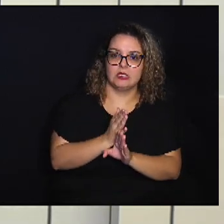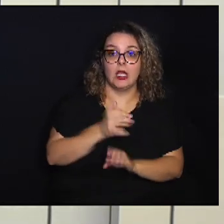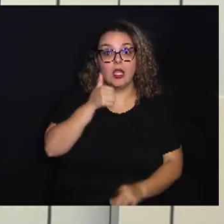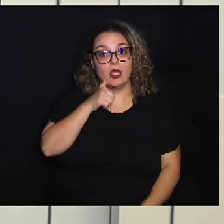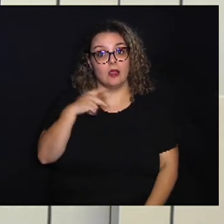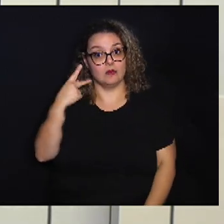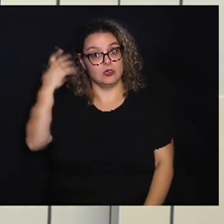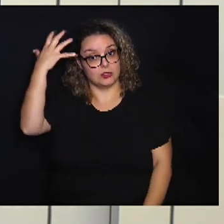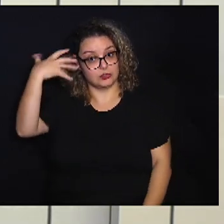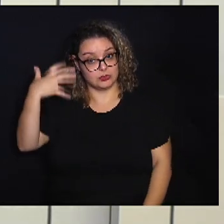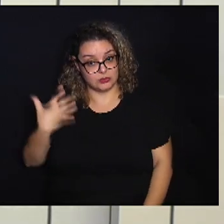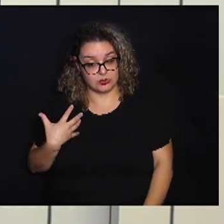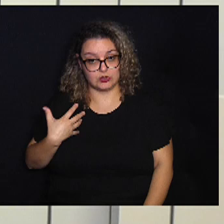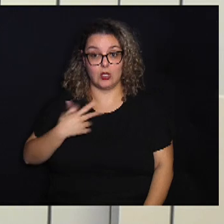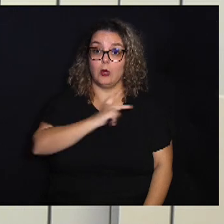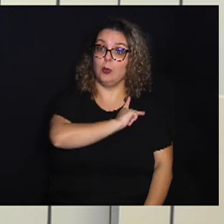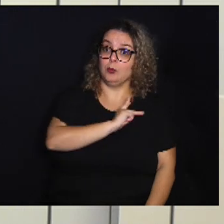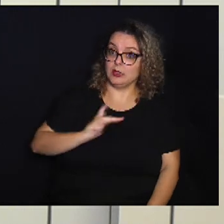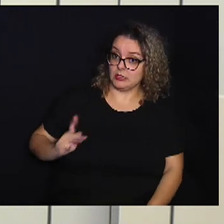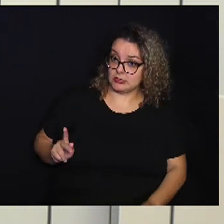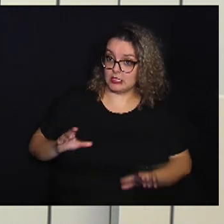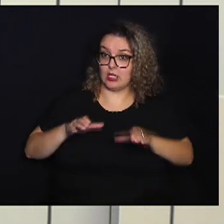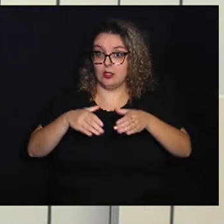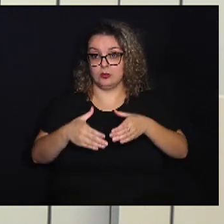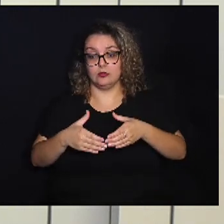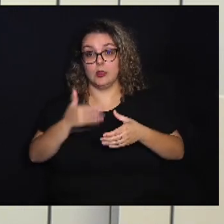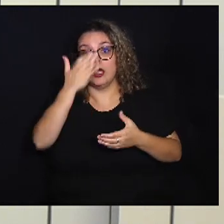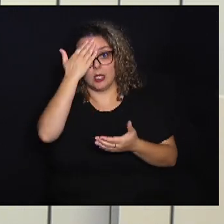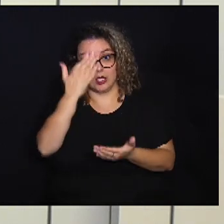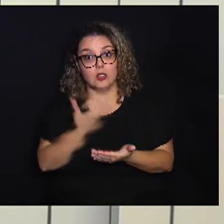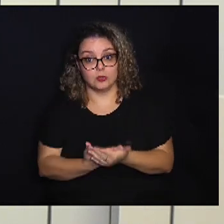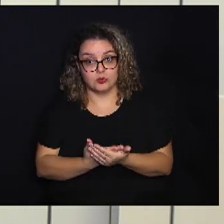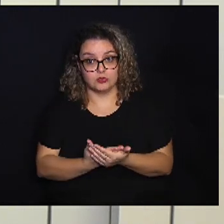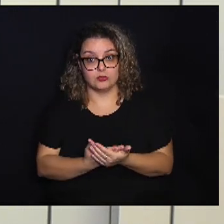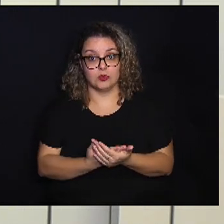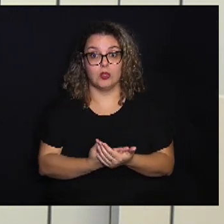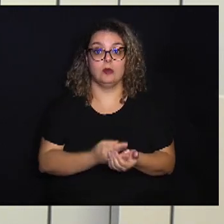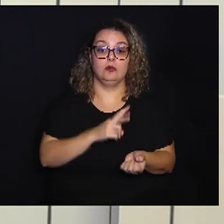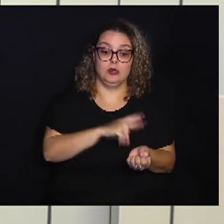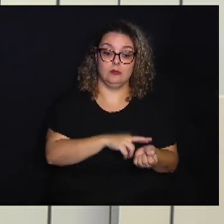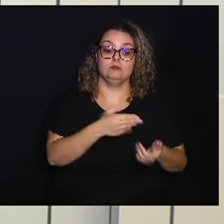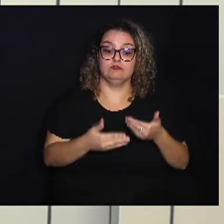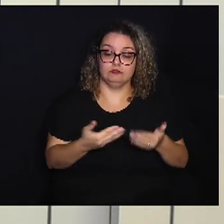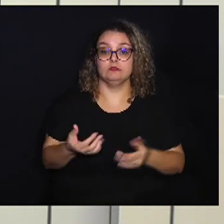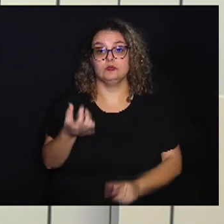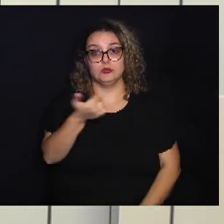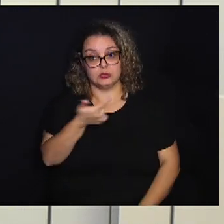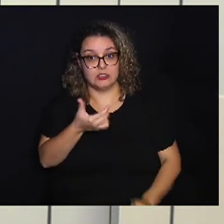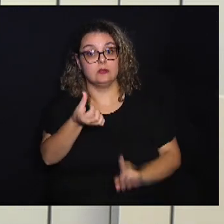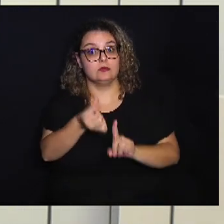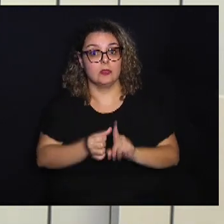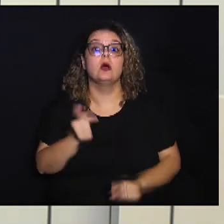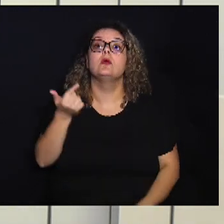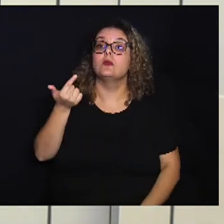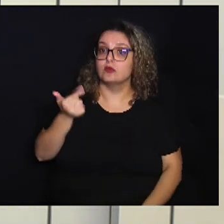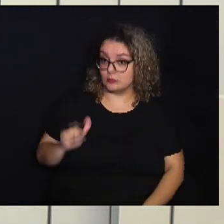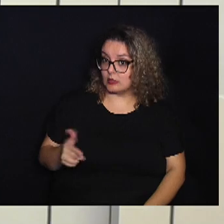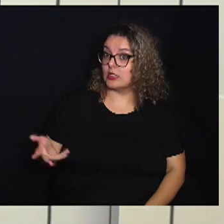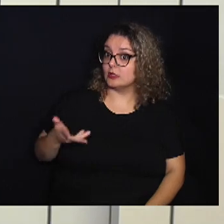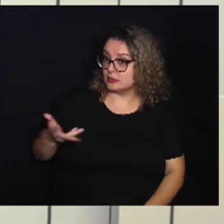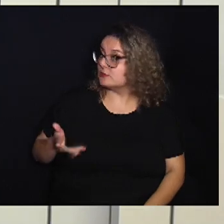Guida Calisto, presidente da comissão, acredita que o ritmo para o segundo semestre vai continuar